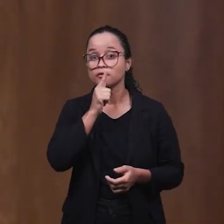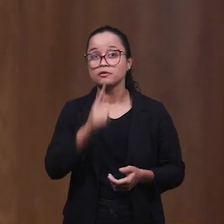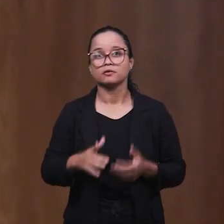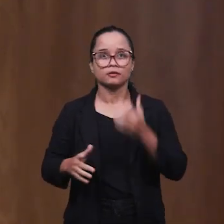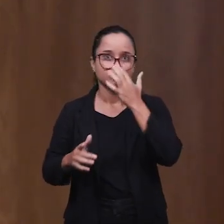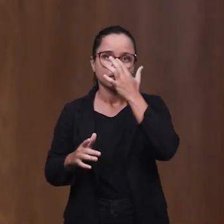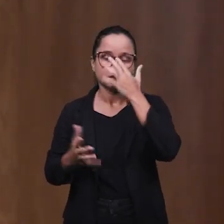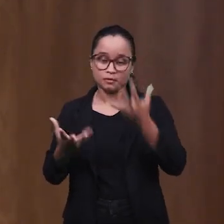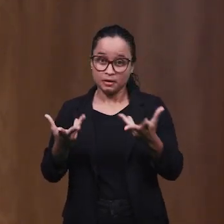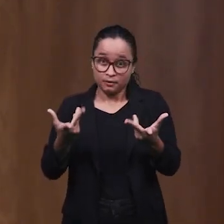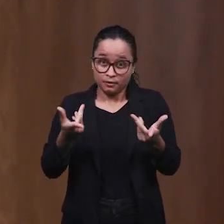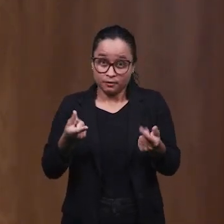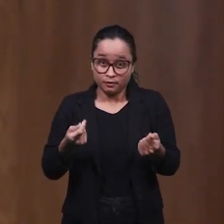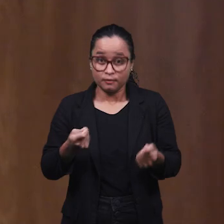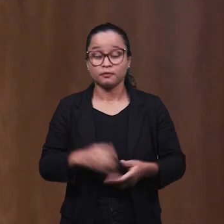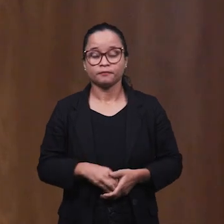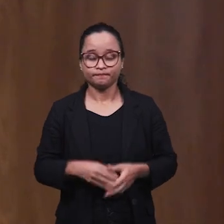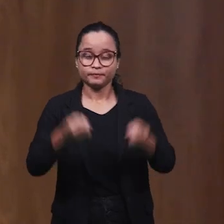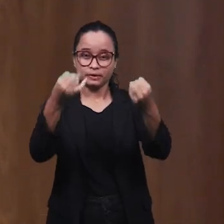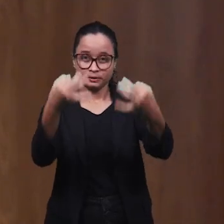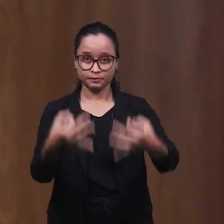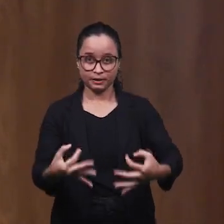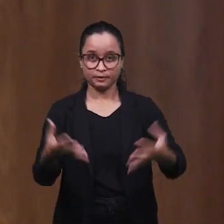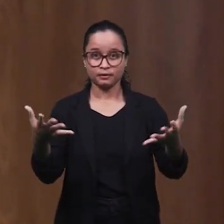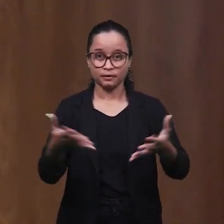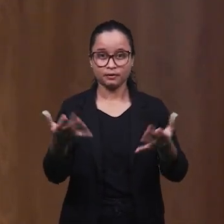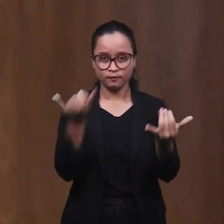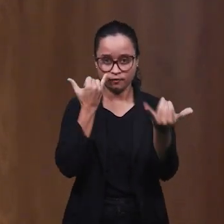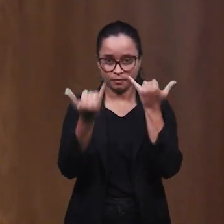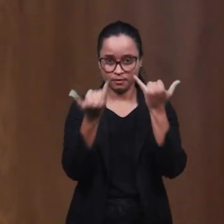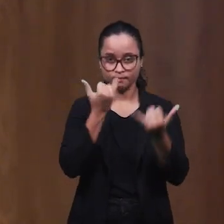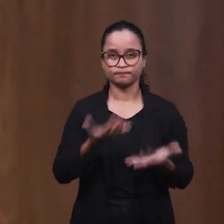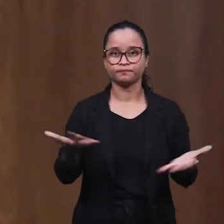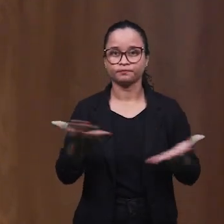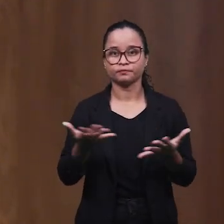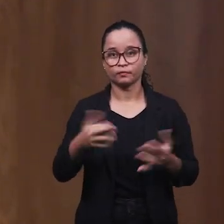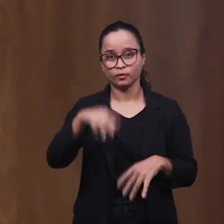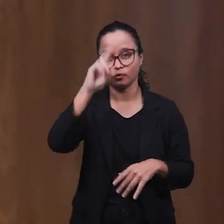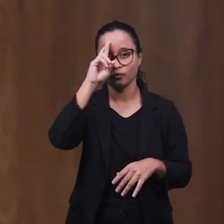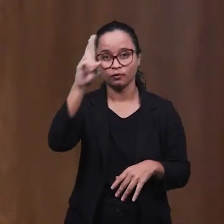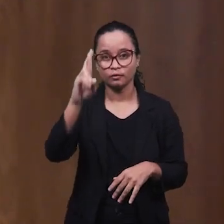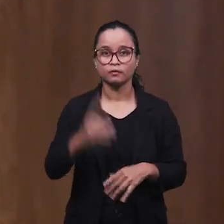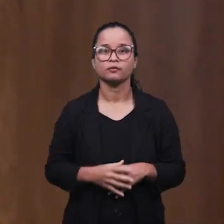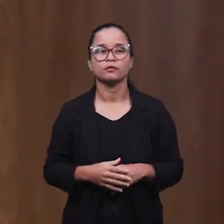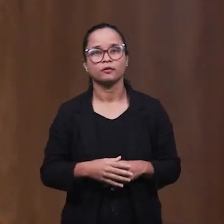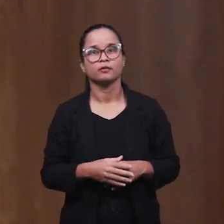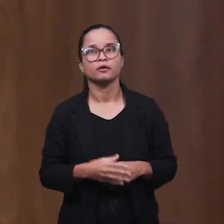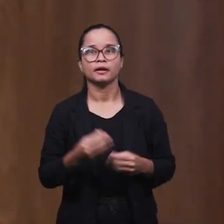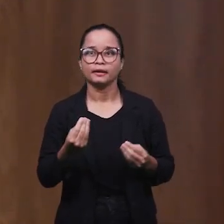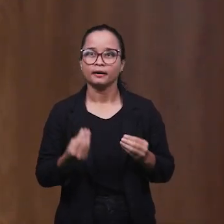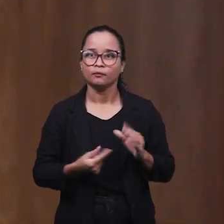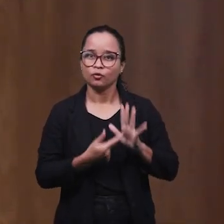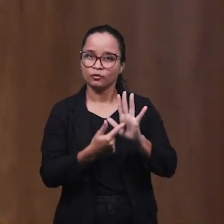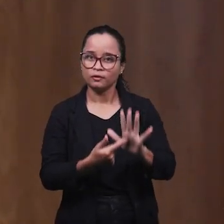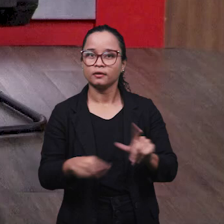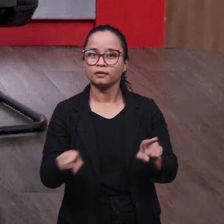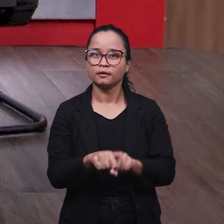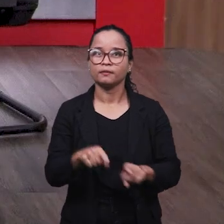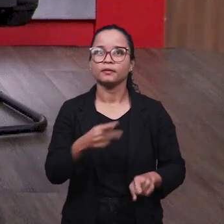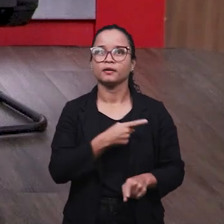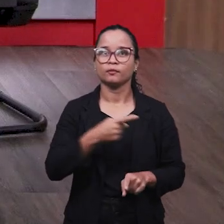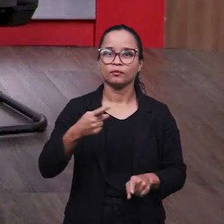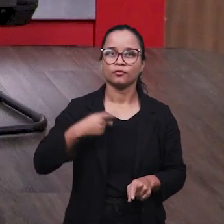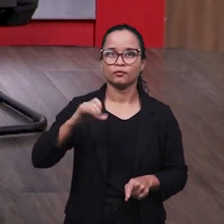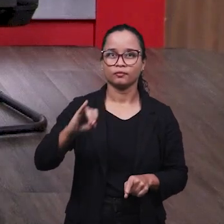muito maravilhoso essas explicações, essas informações que o senhor trouxe, participação também do pastor